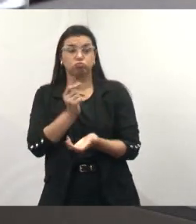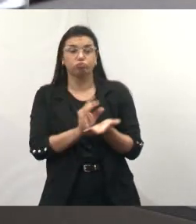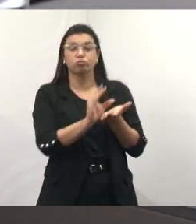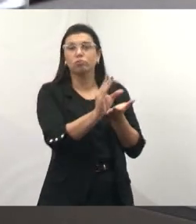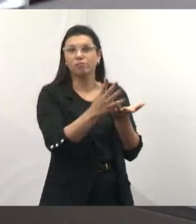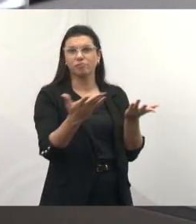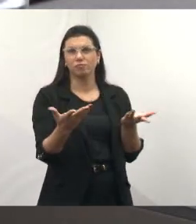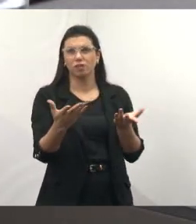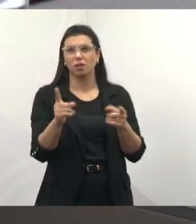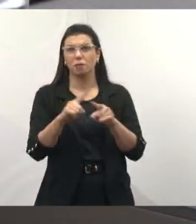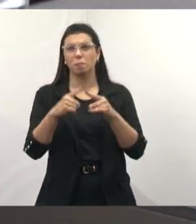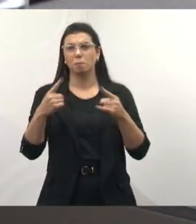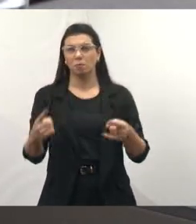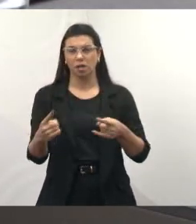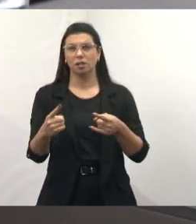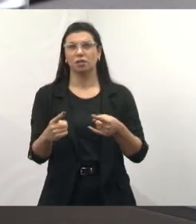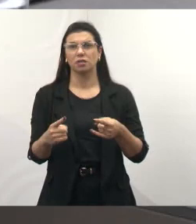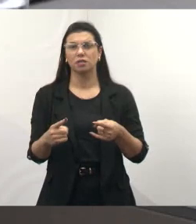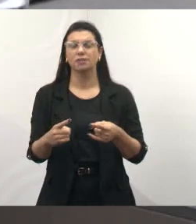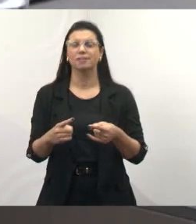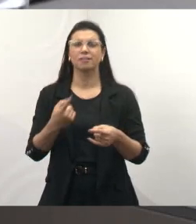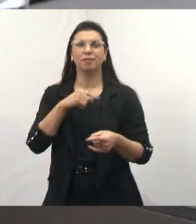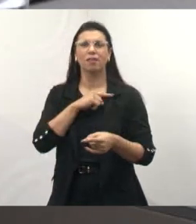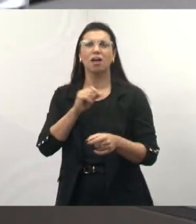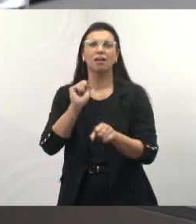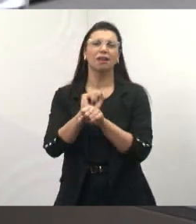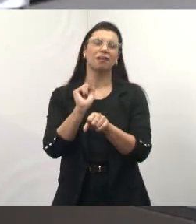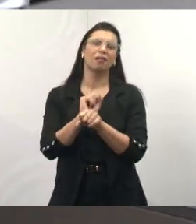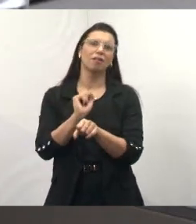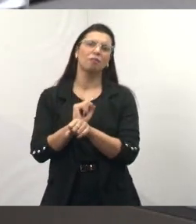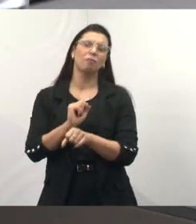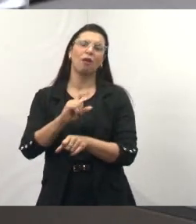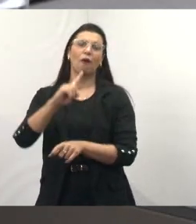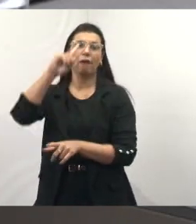que aguardou-se decisões, né,